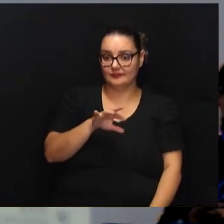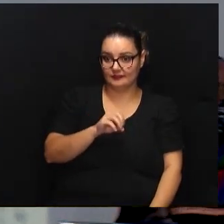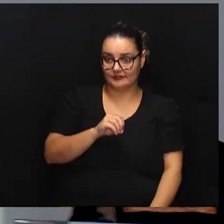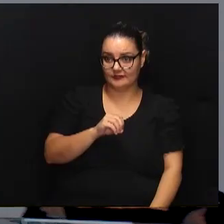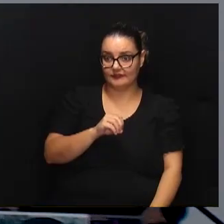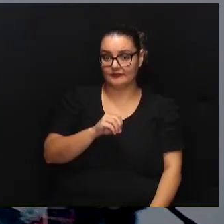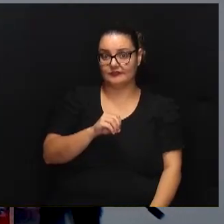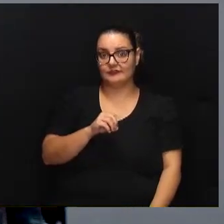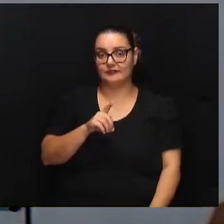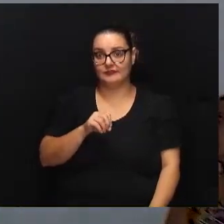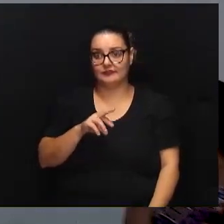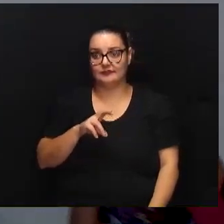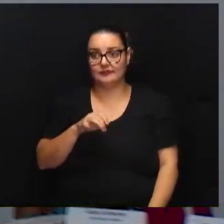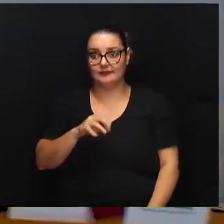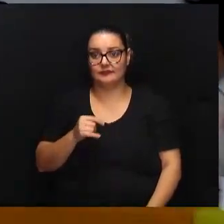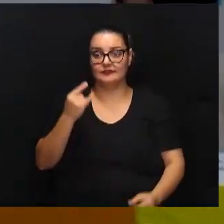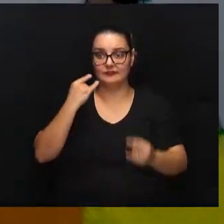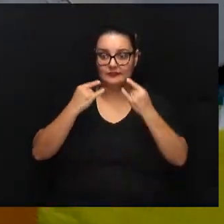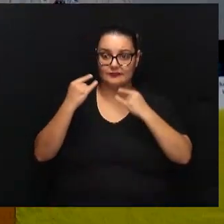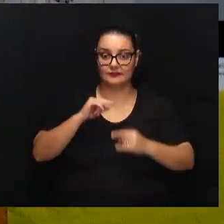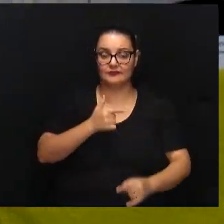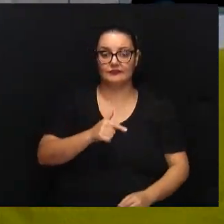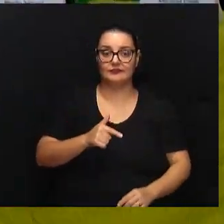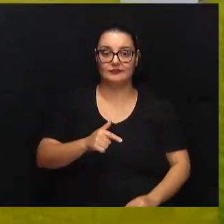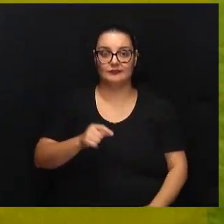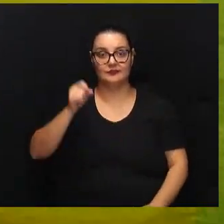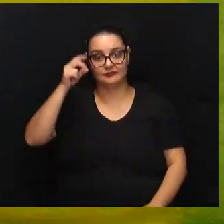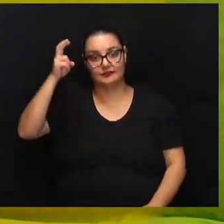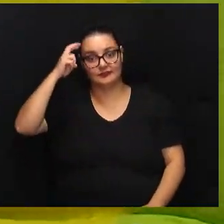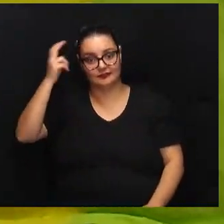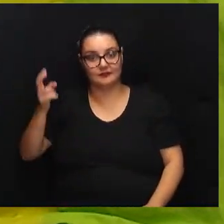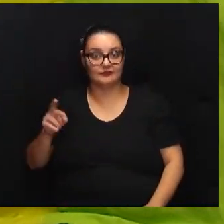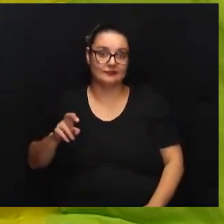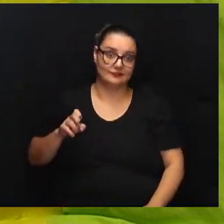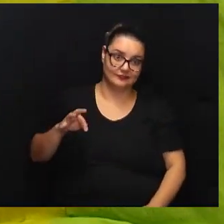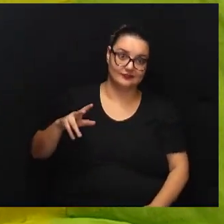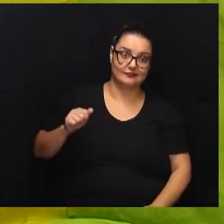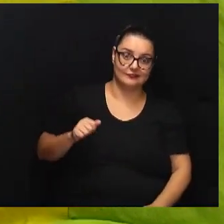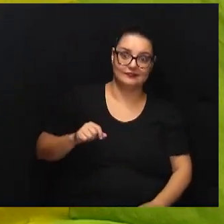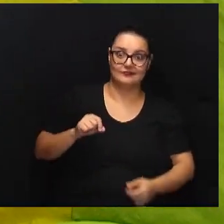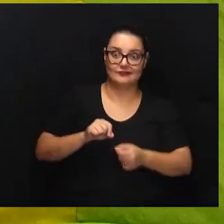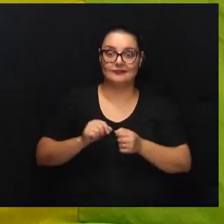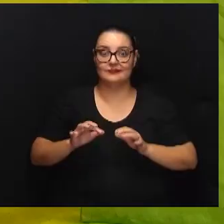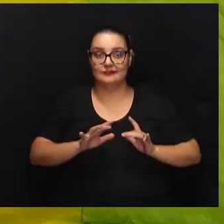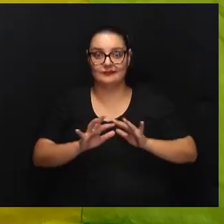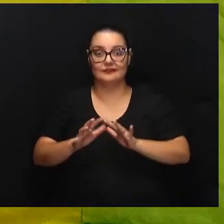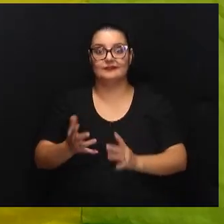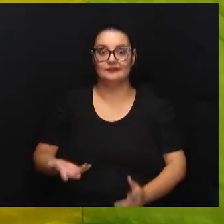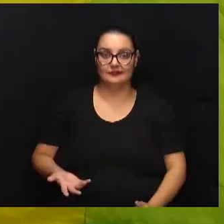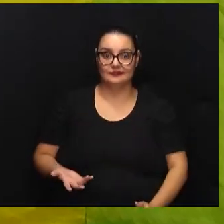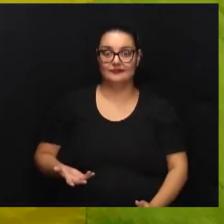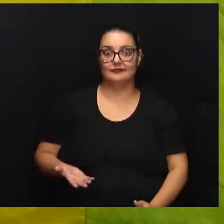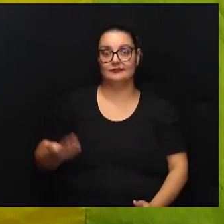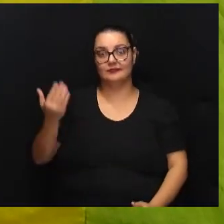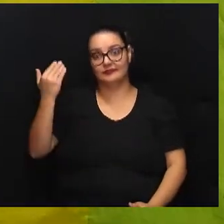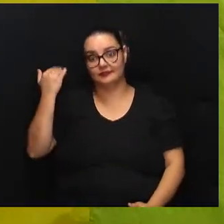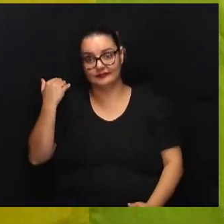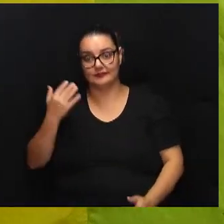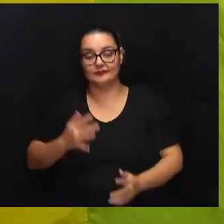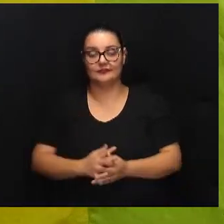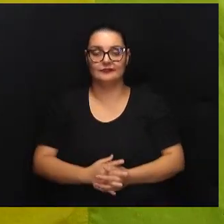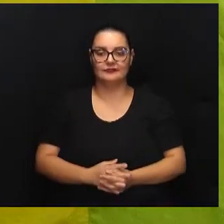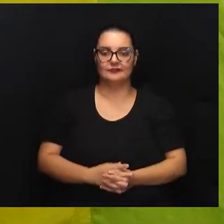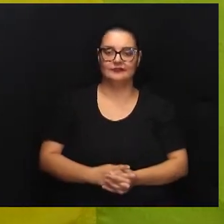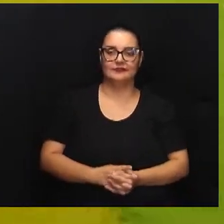chegamos no Lar do Rosário, e até foi interessante, não tinha cultural programada, mas as ratinhas fizeram meio, né, uma performance.